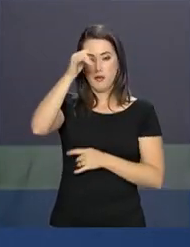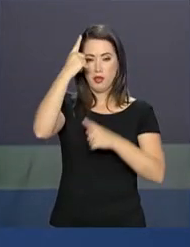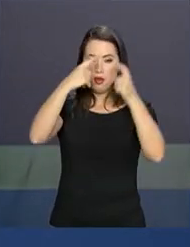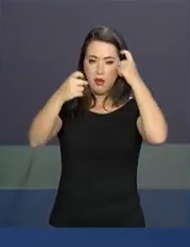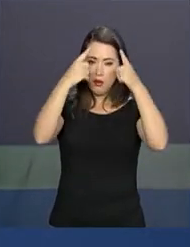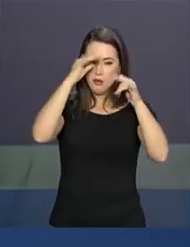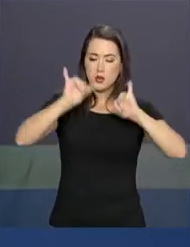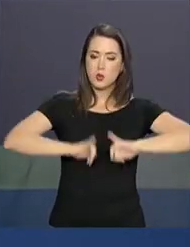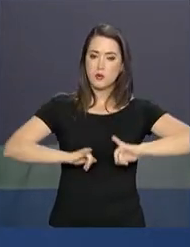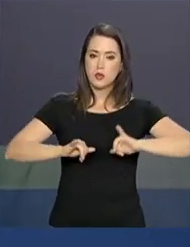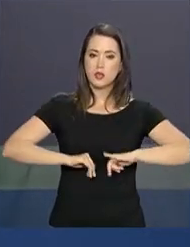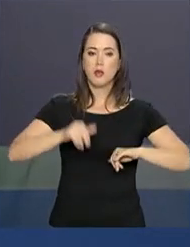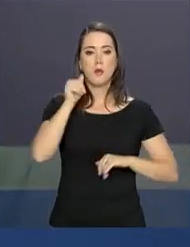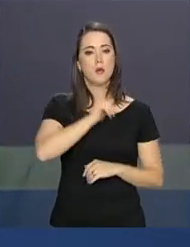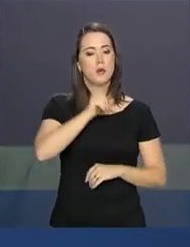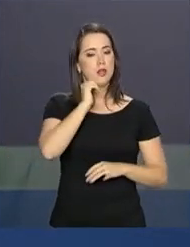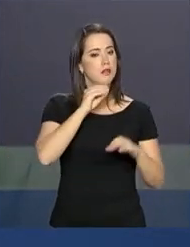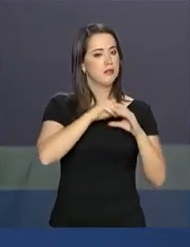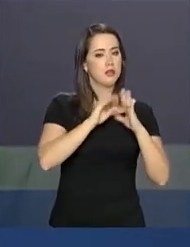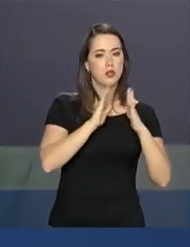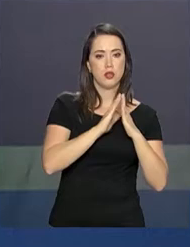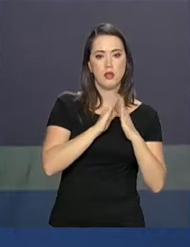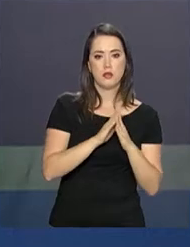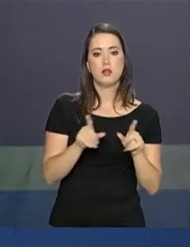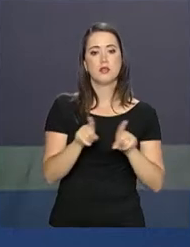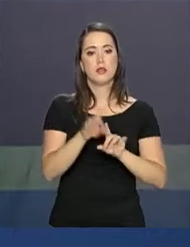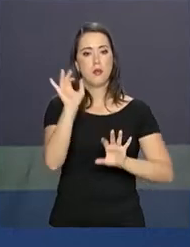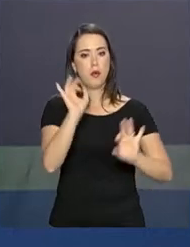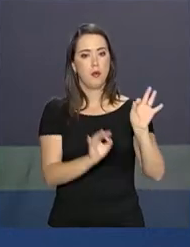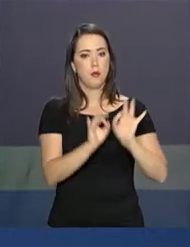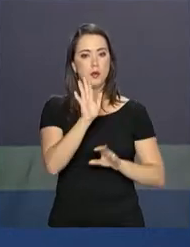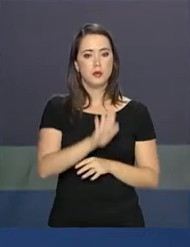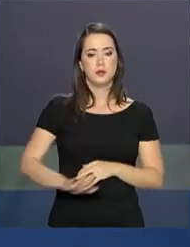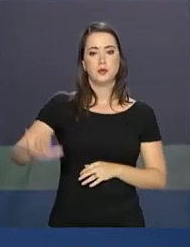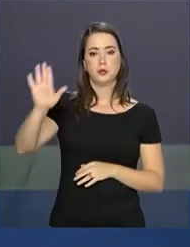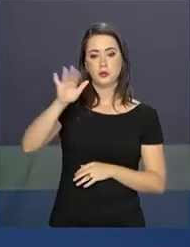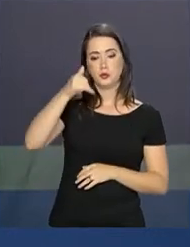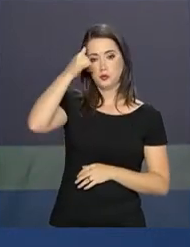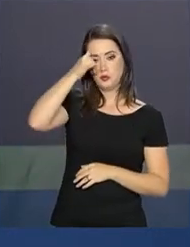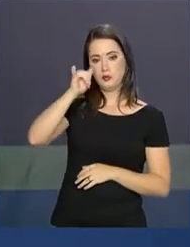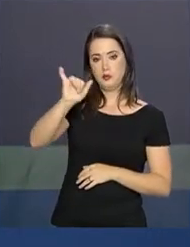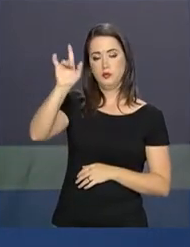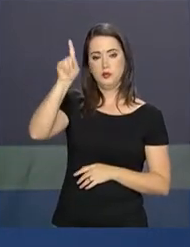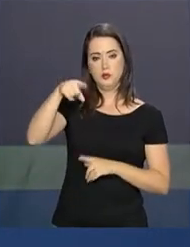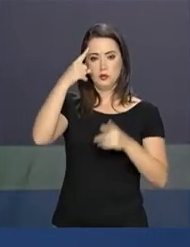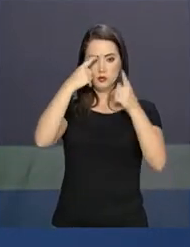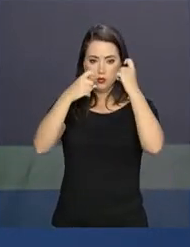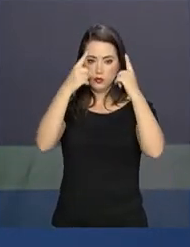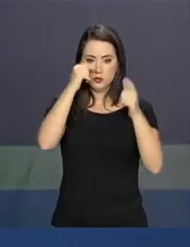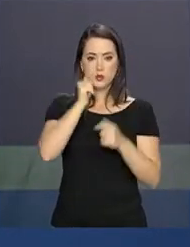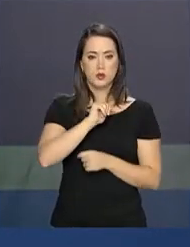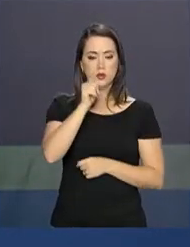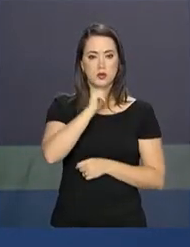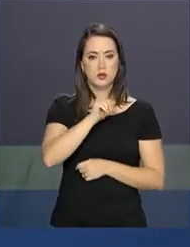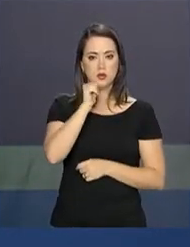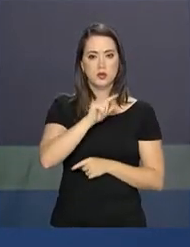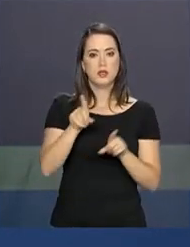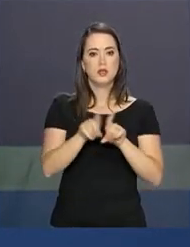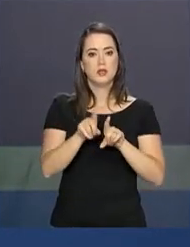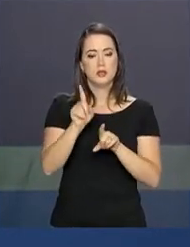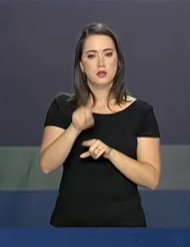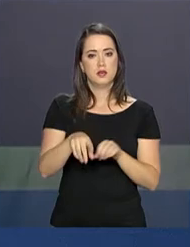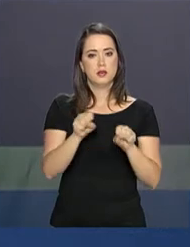violência sofrida por mulheres dentro de casa além de um plano nacional agora o combate à violência contra a mulher